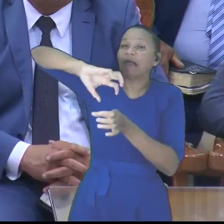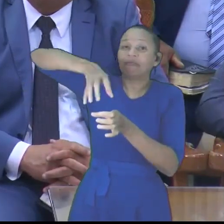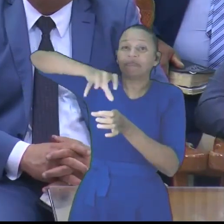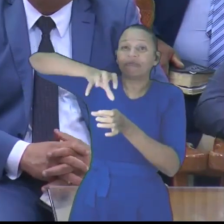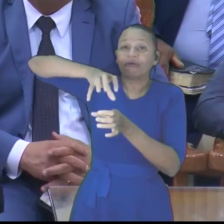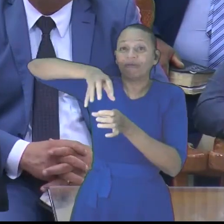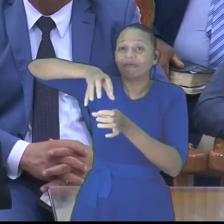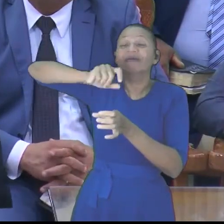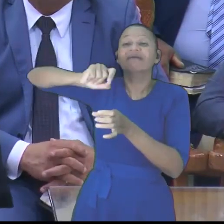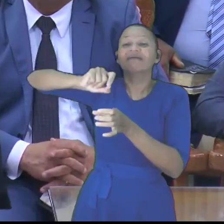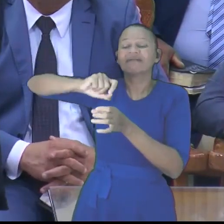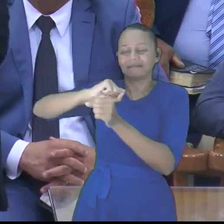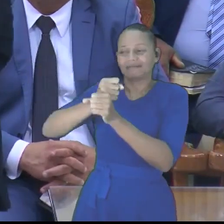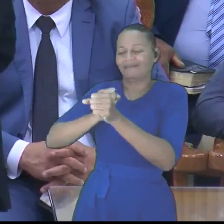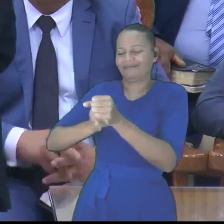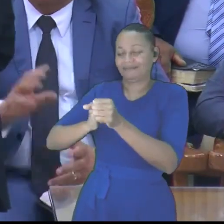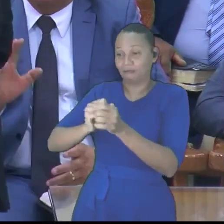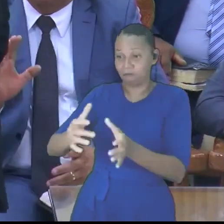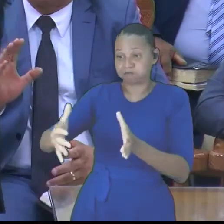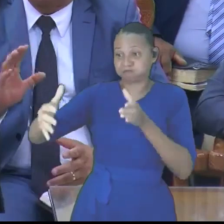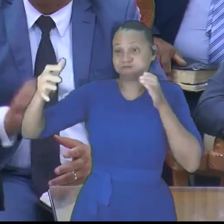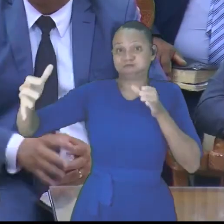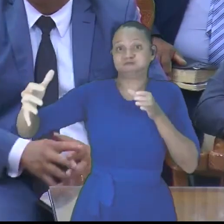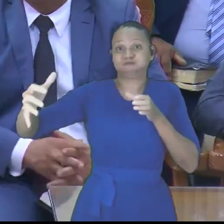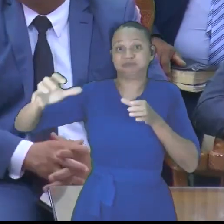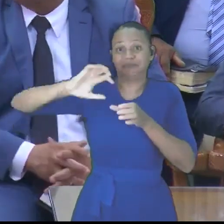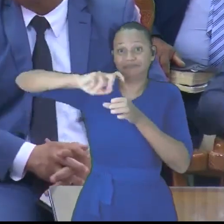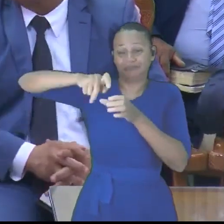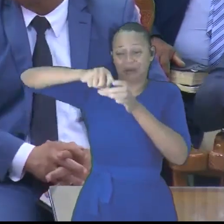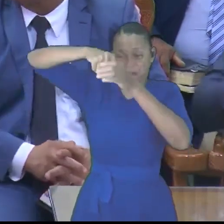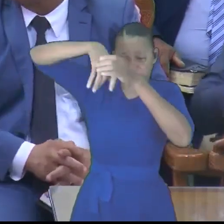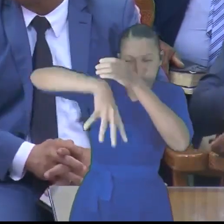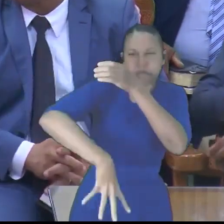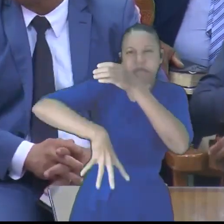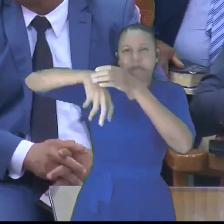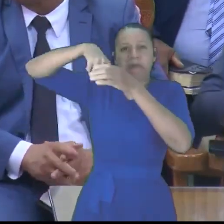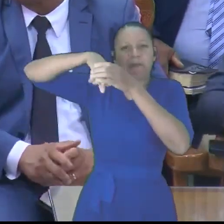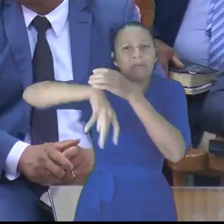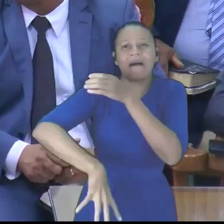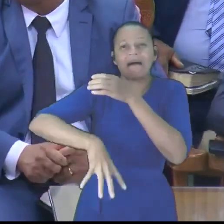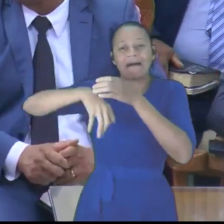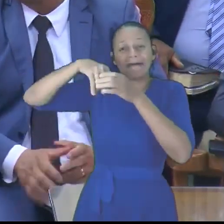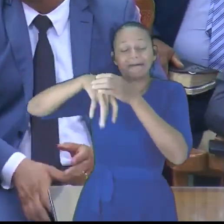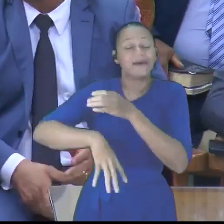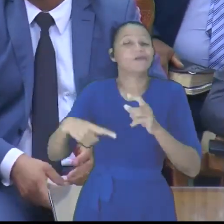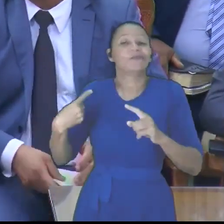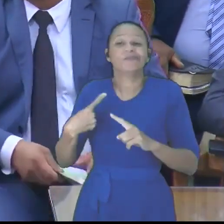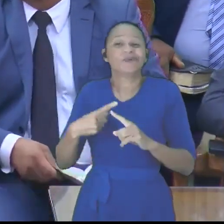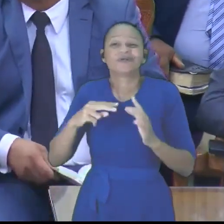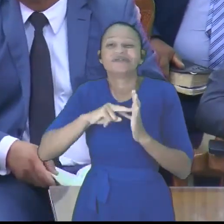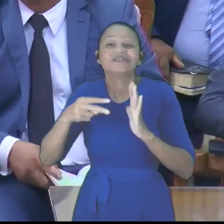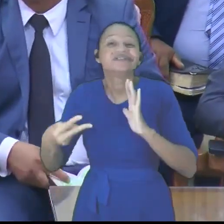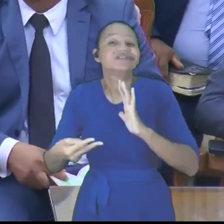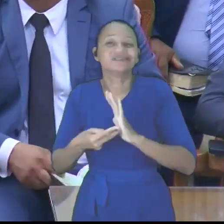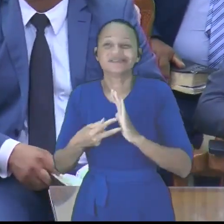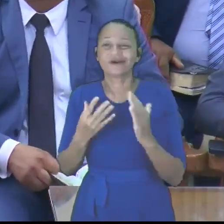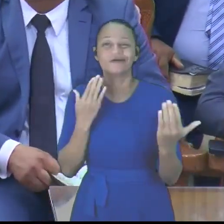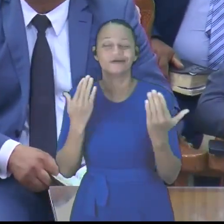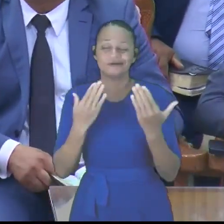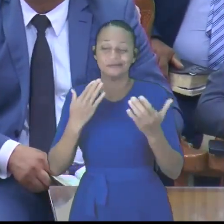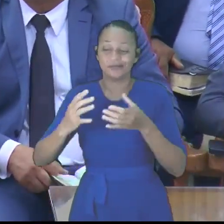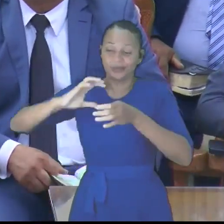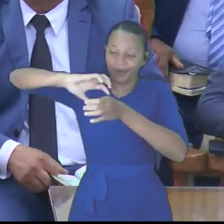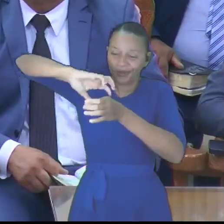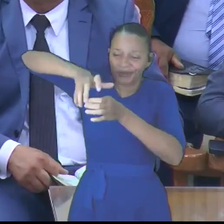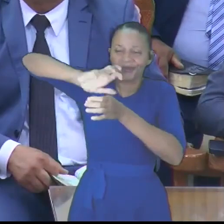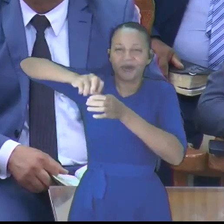grande. Quem viu isso aqui? Quem viu? Não era assim? Porque a torneira de Deus, ela vai ficar aberta. O